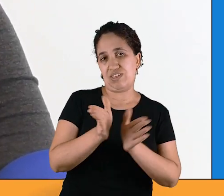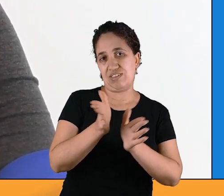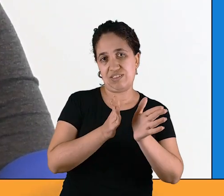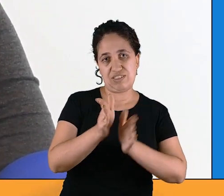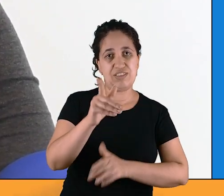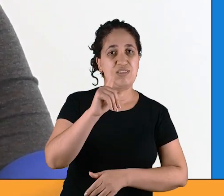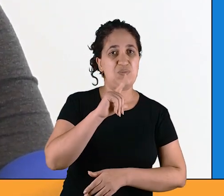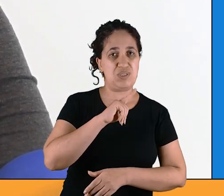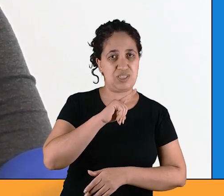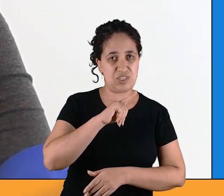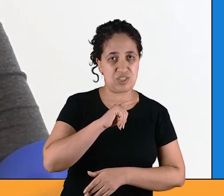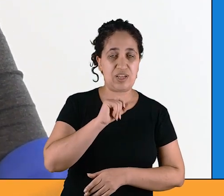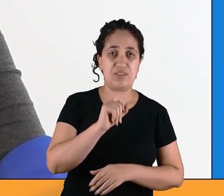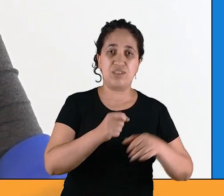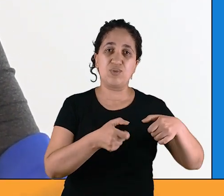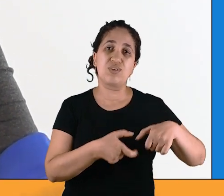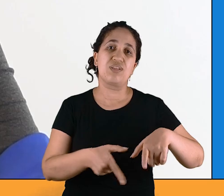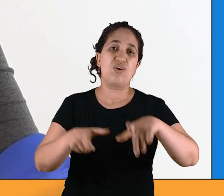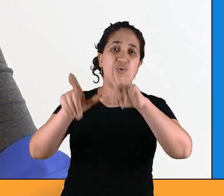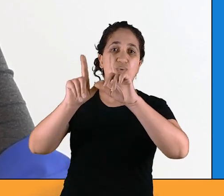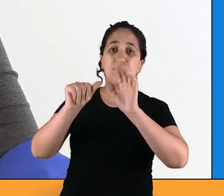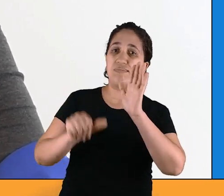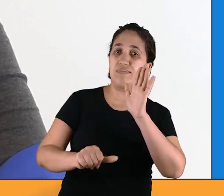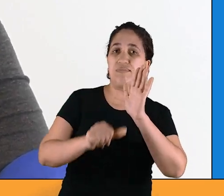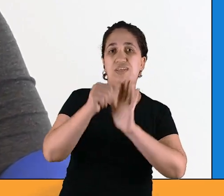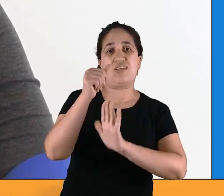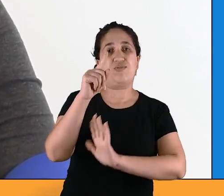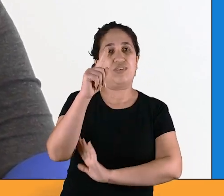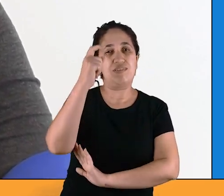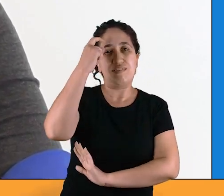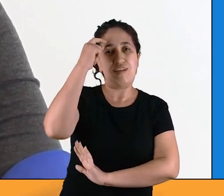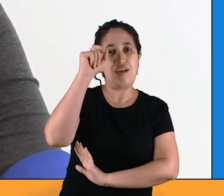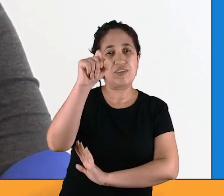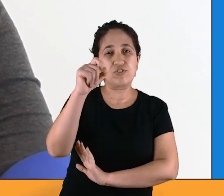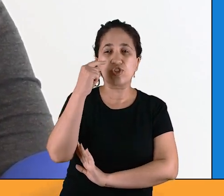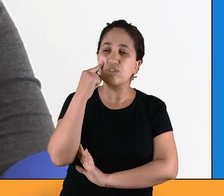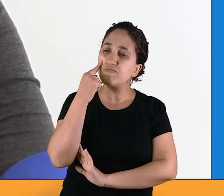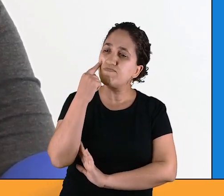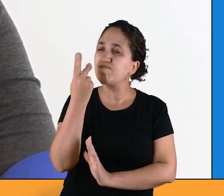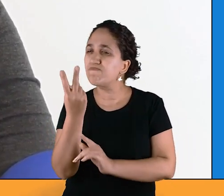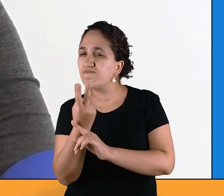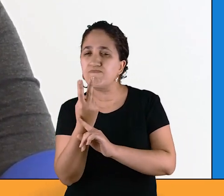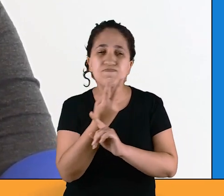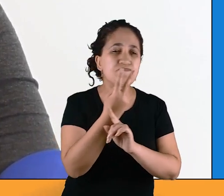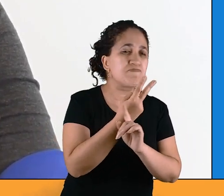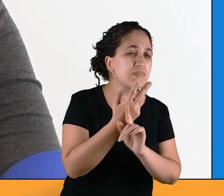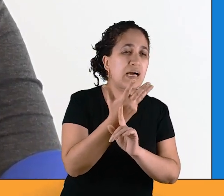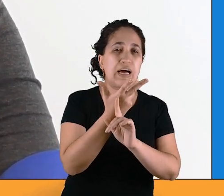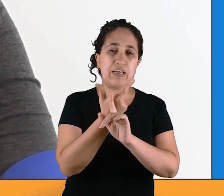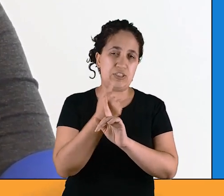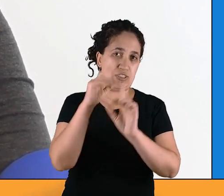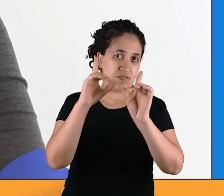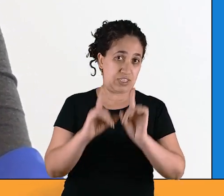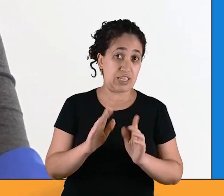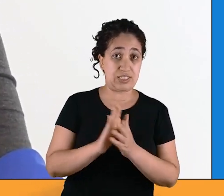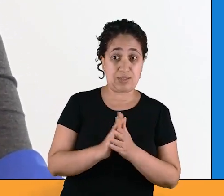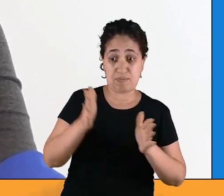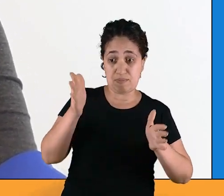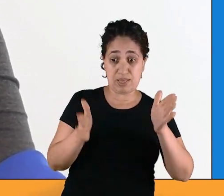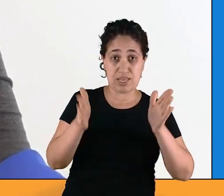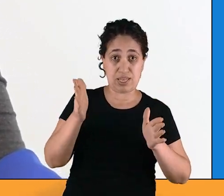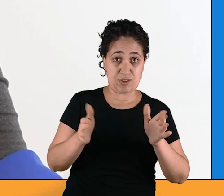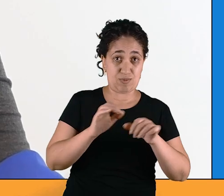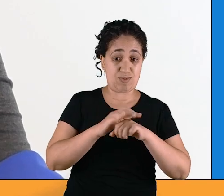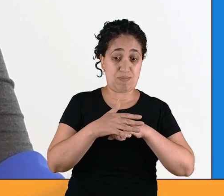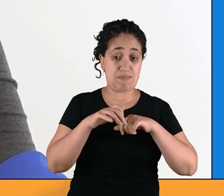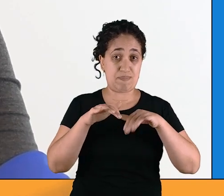de acessibilidade. E o Itaú Cultural foi pioneiro também nessa ideia do mapeamento de artistas, né? Eles criaram, ainda na pandemia,